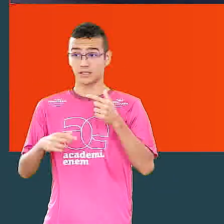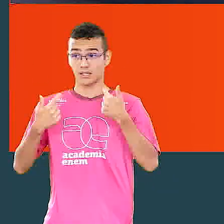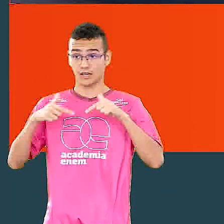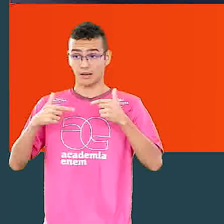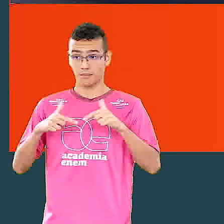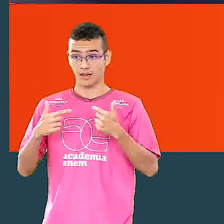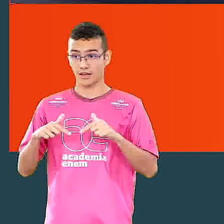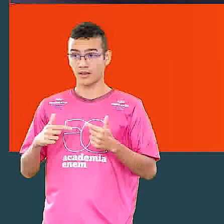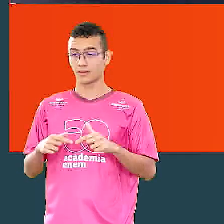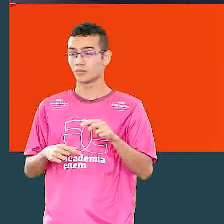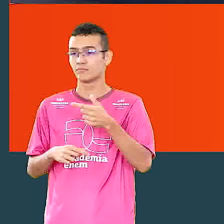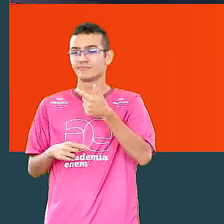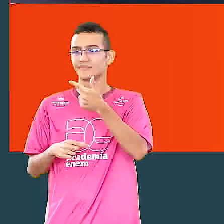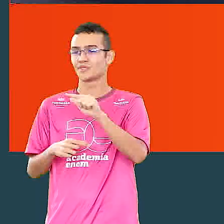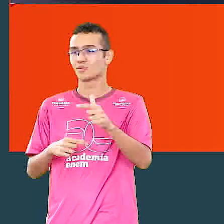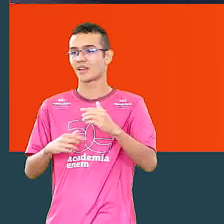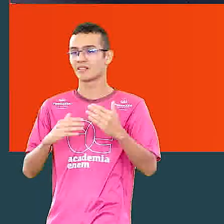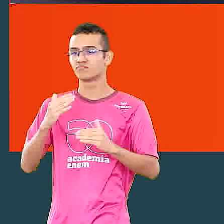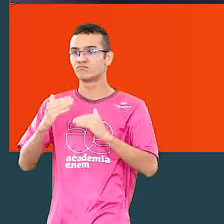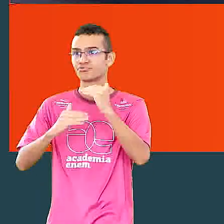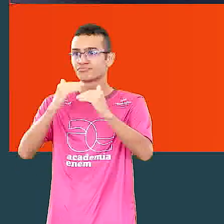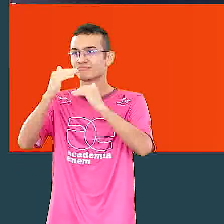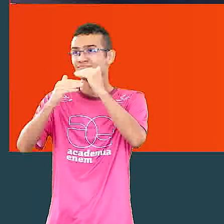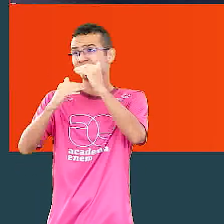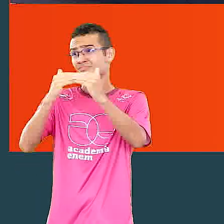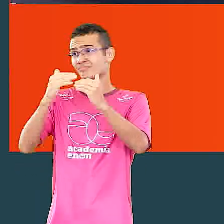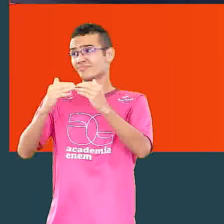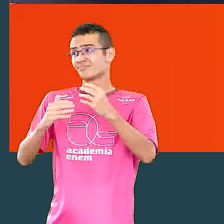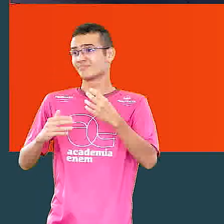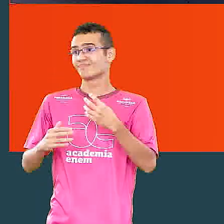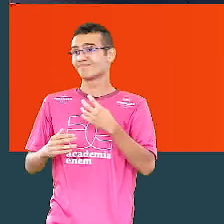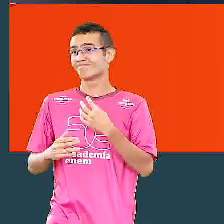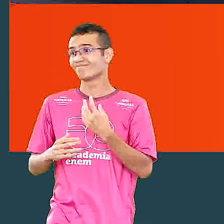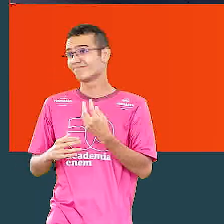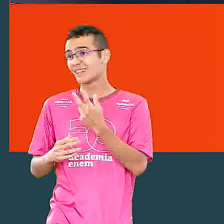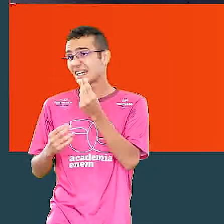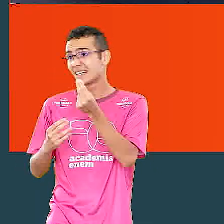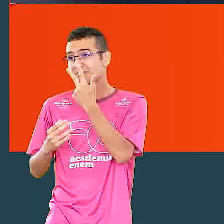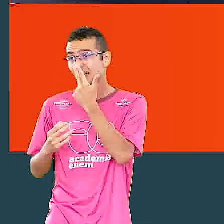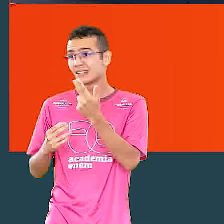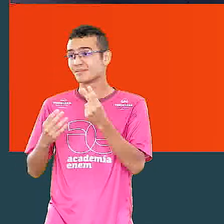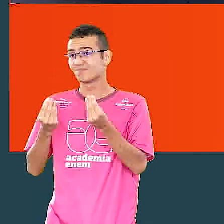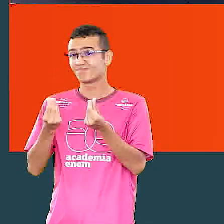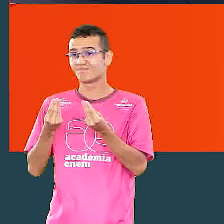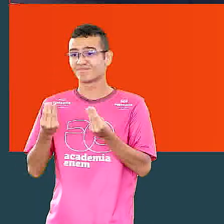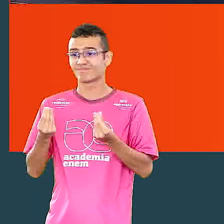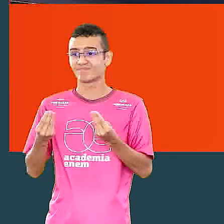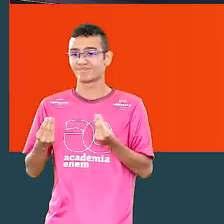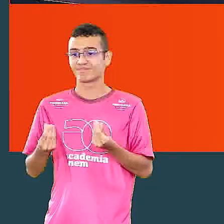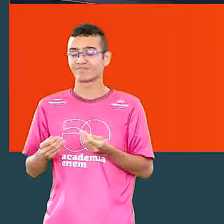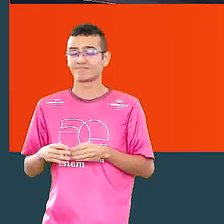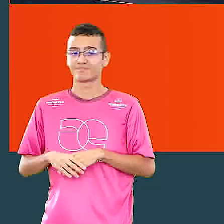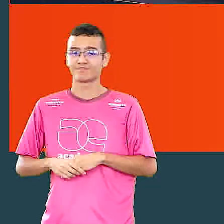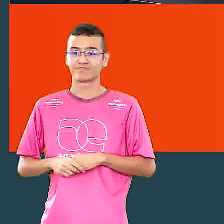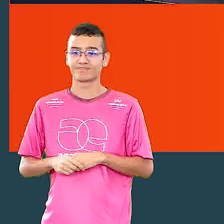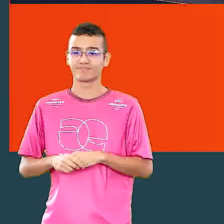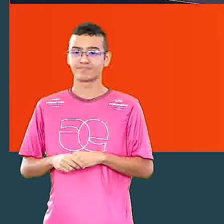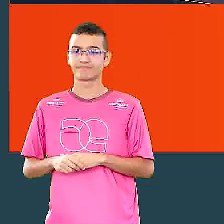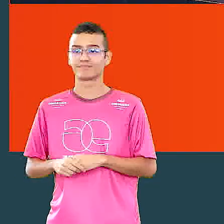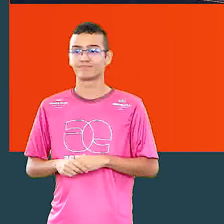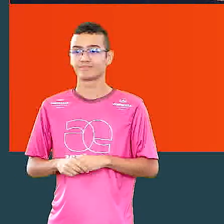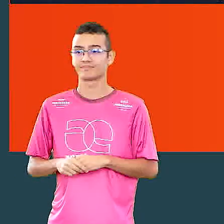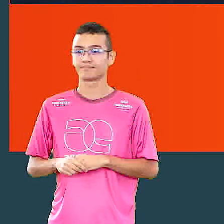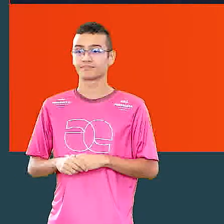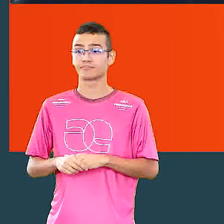eu gostaria. Então não tem nada a ver com o que pede o item A, beleza? B, acentuar